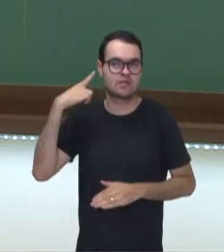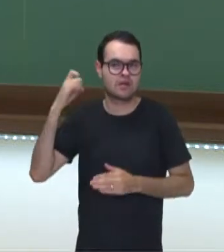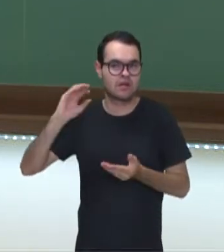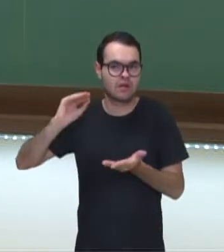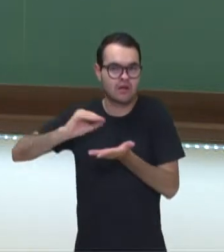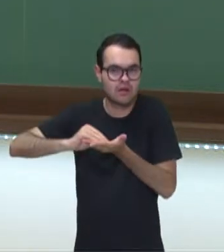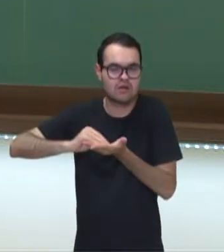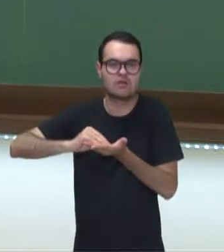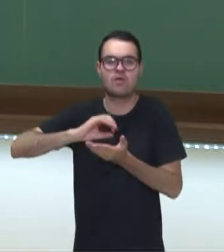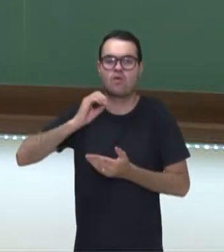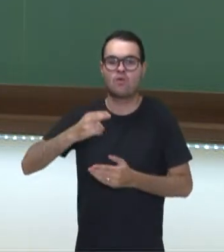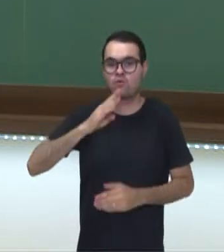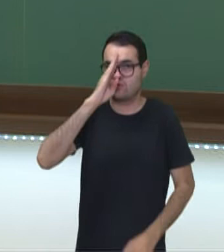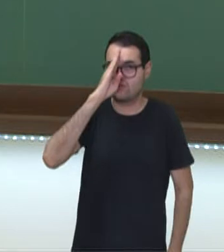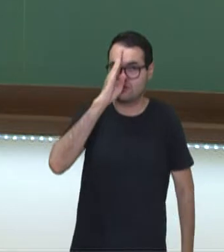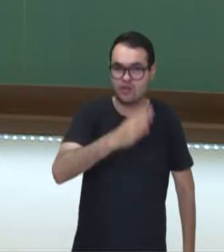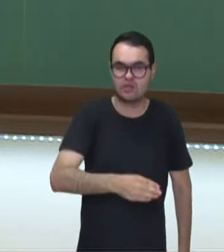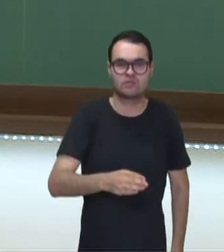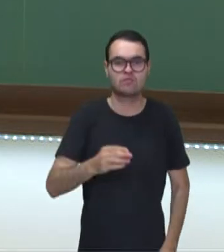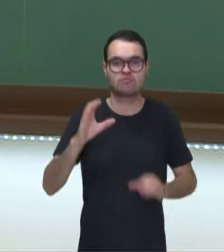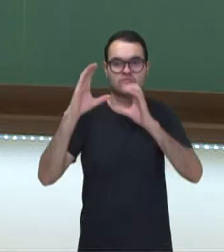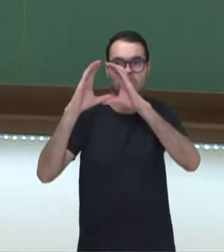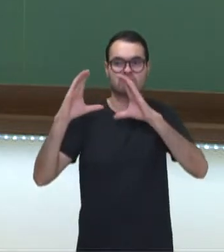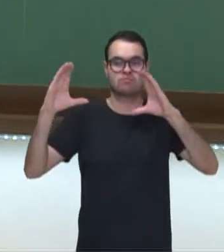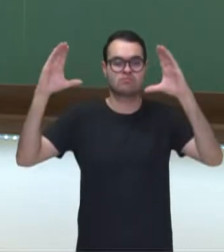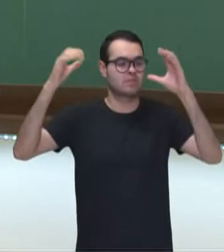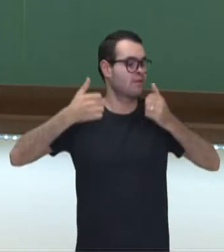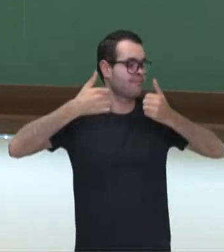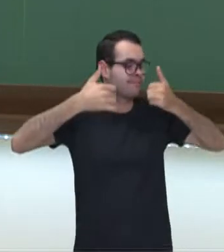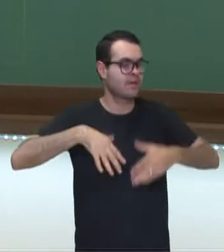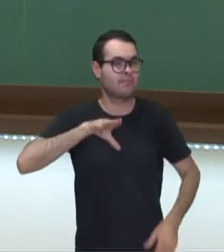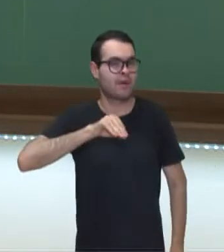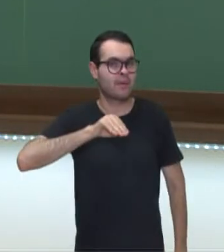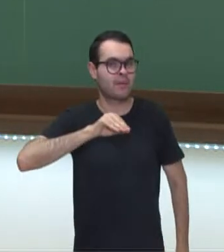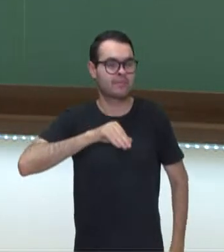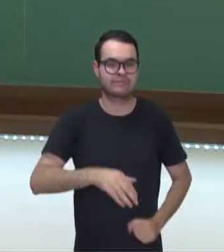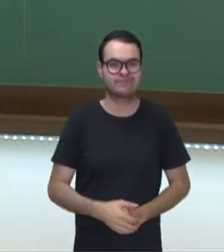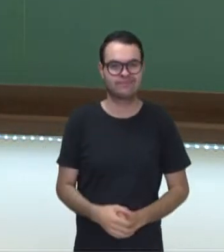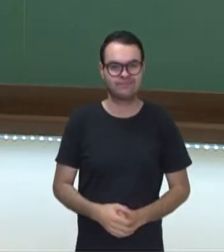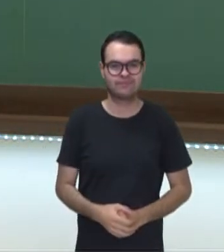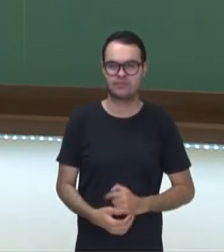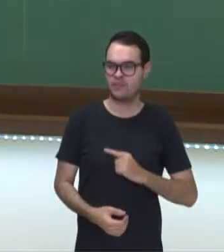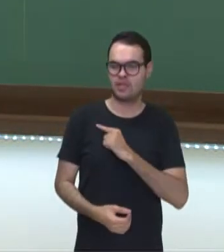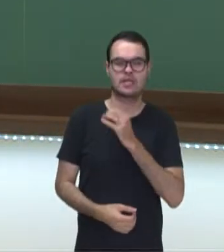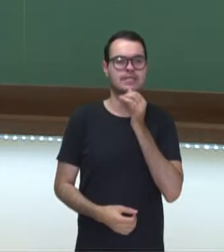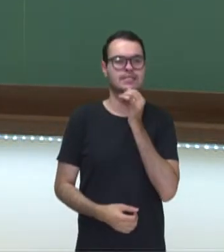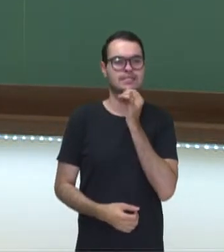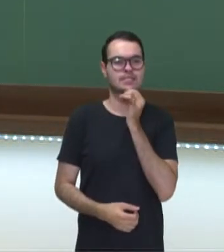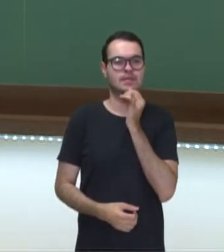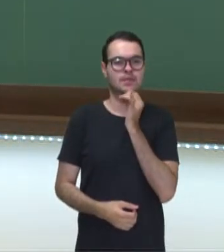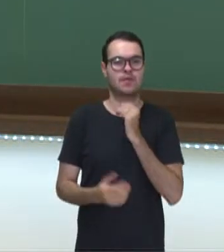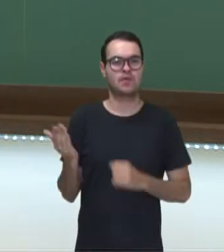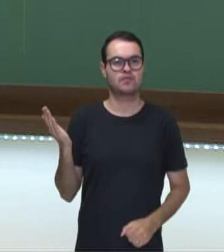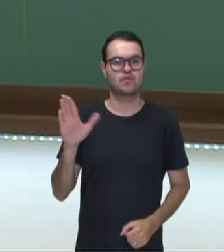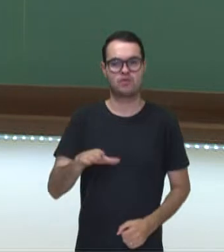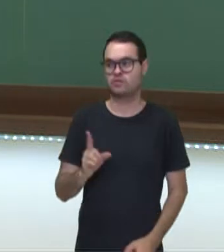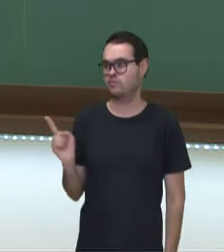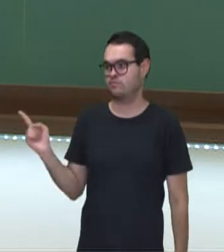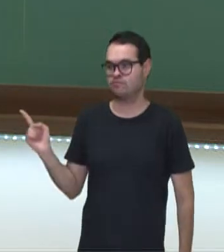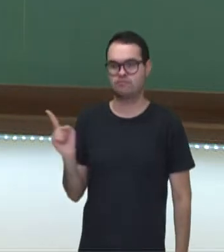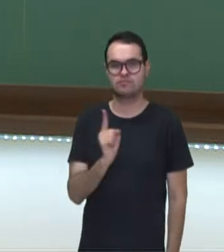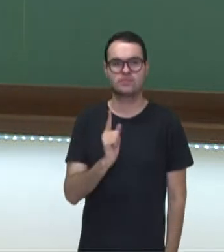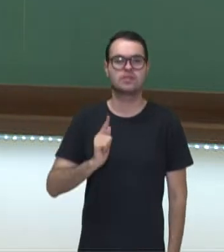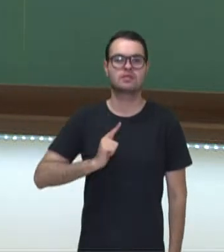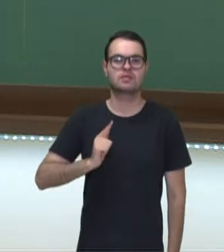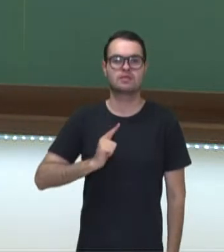com discursos diretos mesmos, falas dos personagens. Pois bem, aqui eu trouxe um exemplo para vocês, que